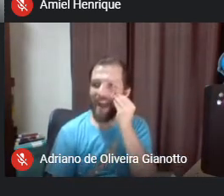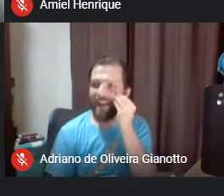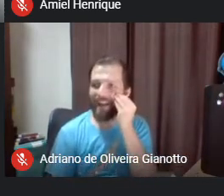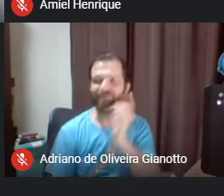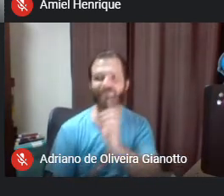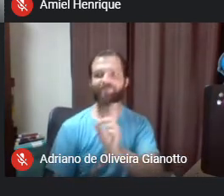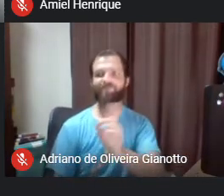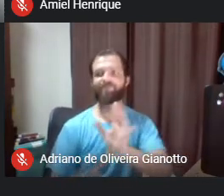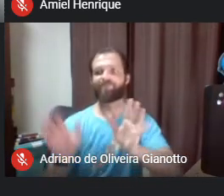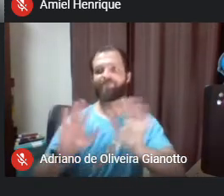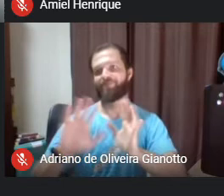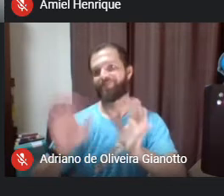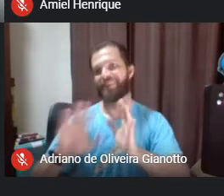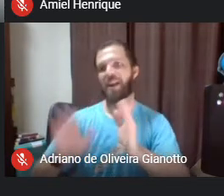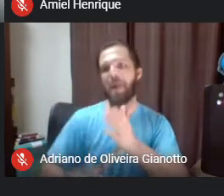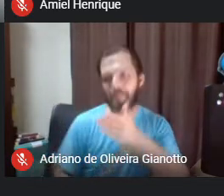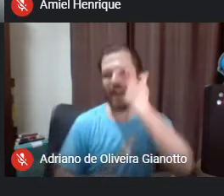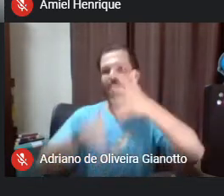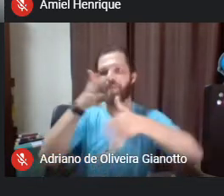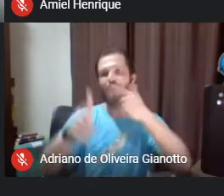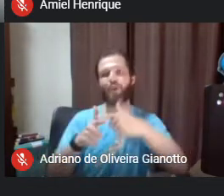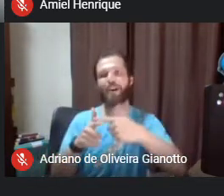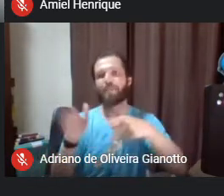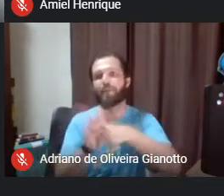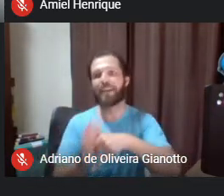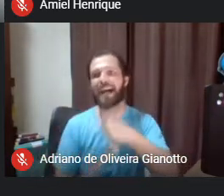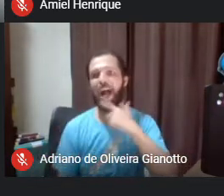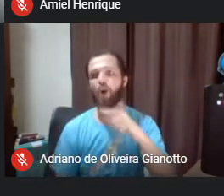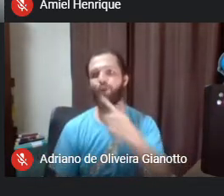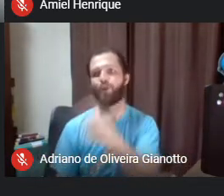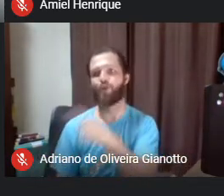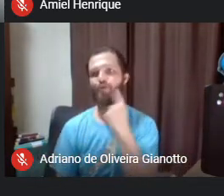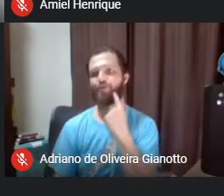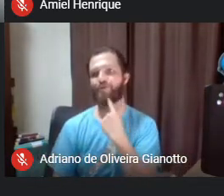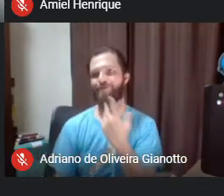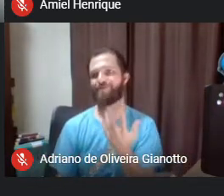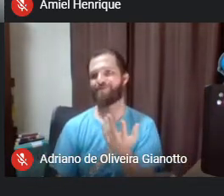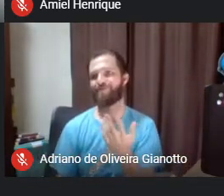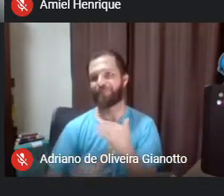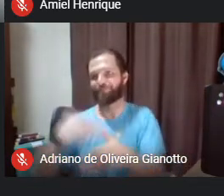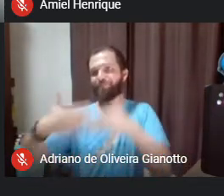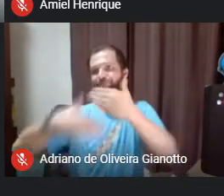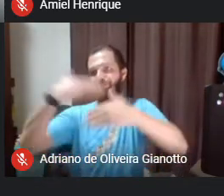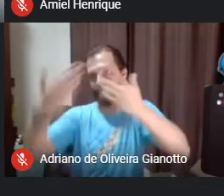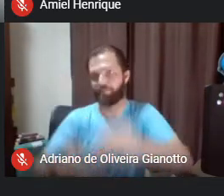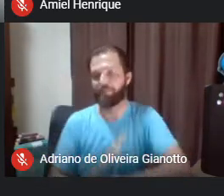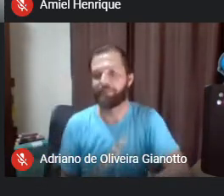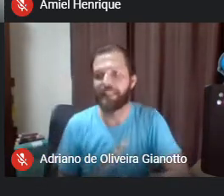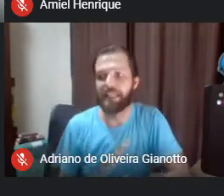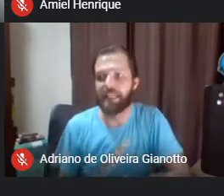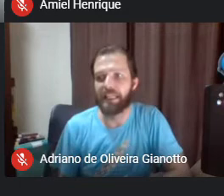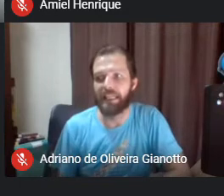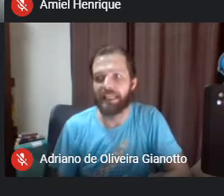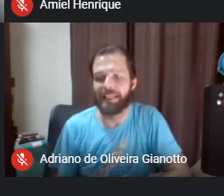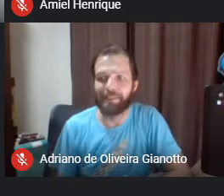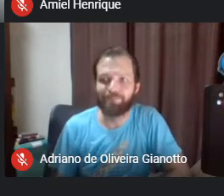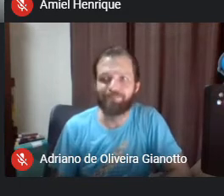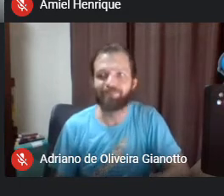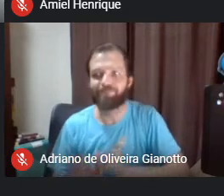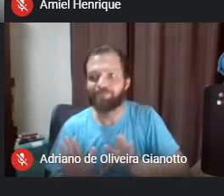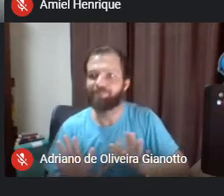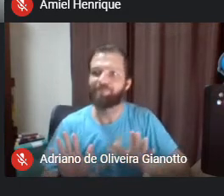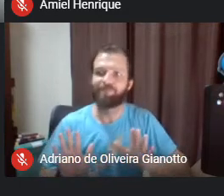do alfabeto manual, enfim, mas ele falou, não, eu acho que o oralismo não surte efeito, é melhor as línguas